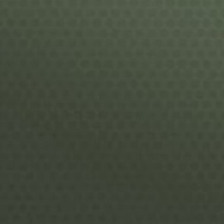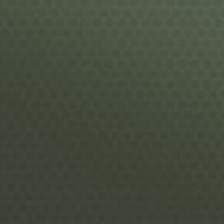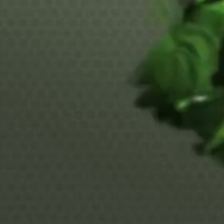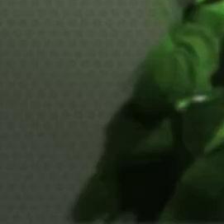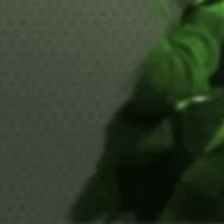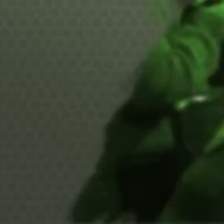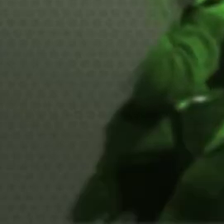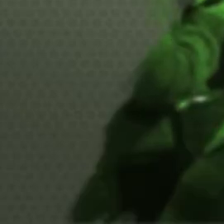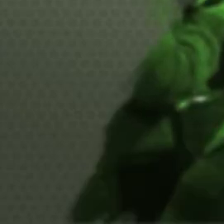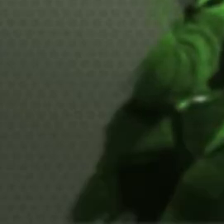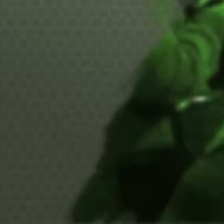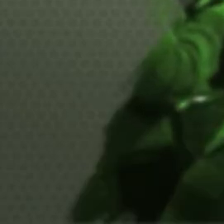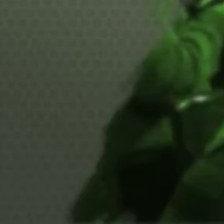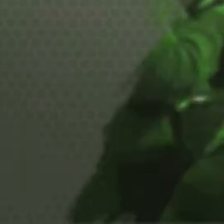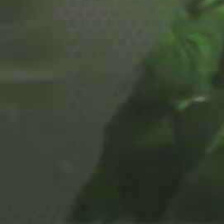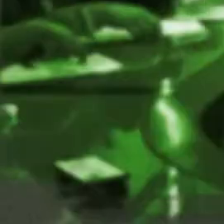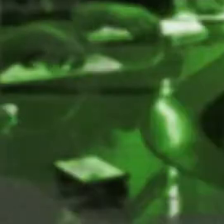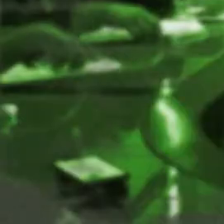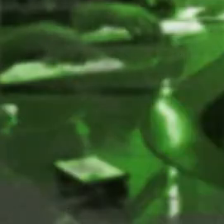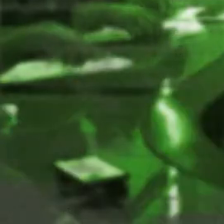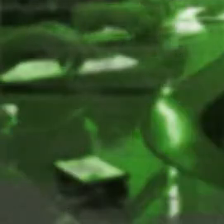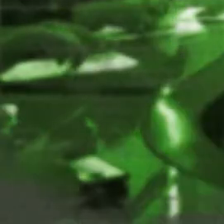E aí